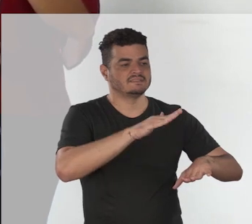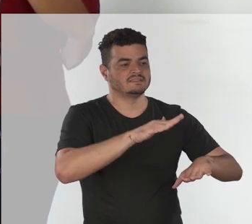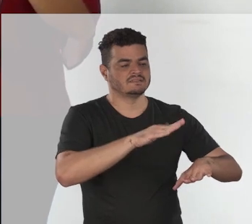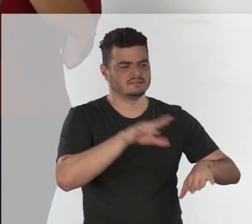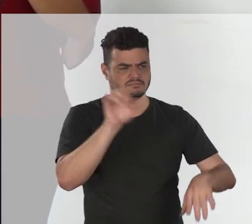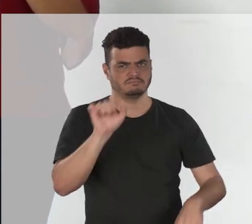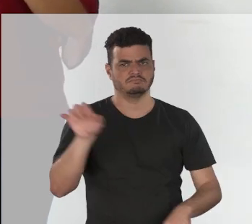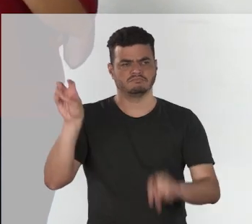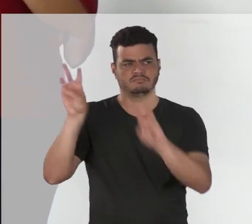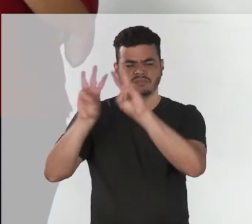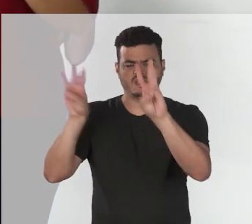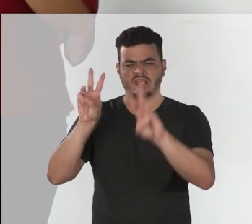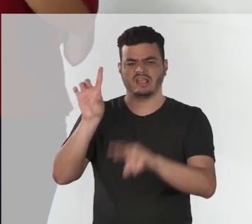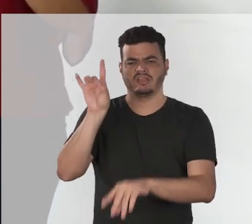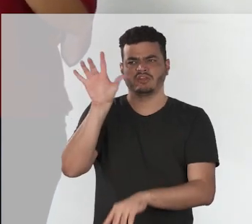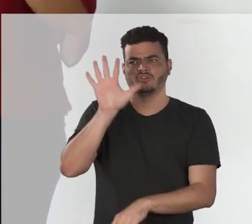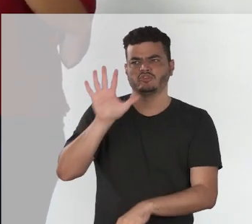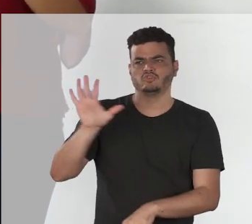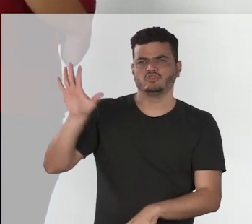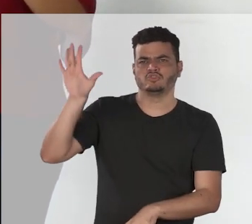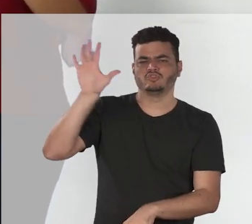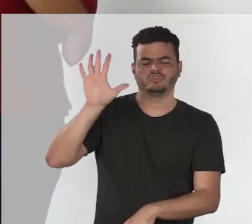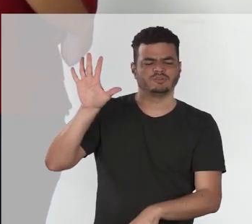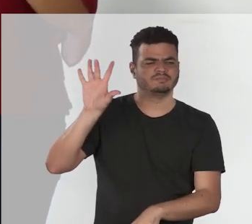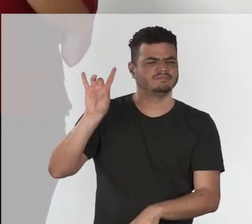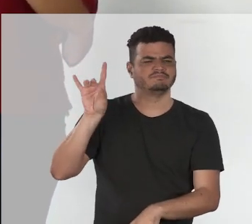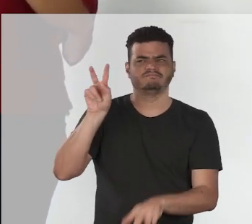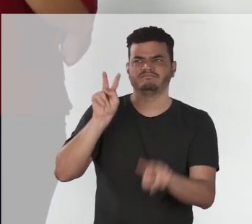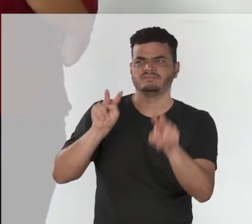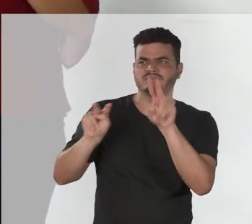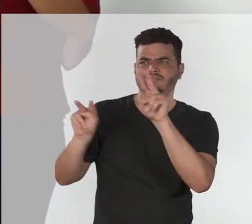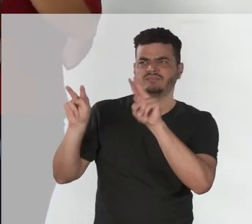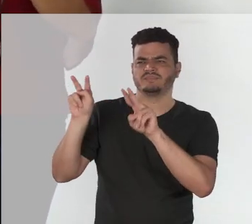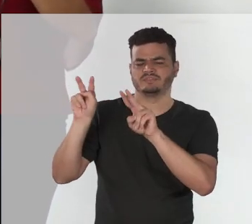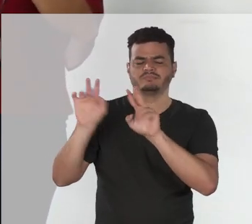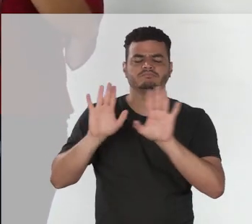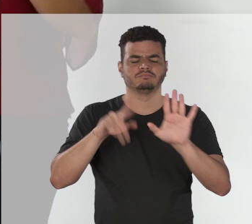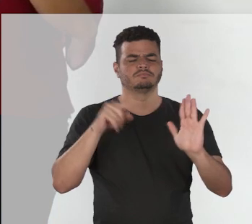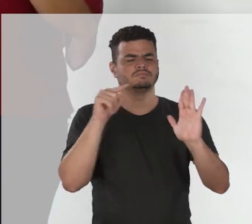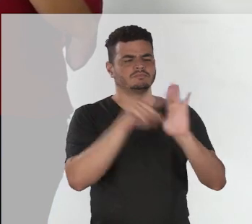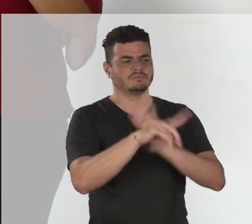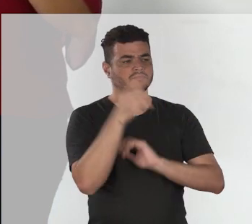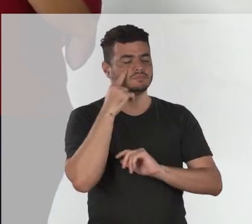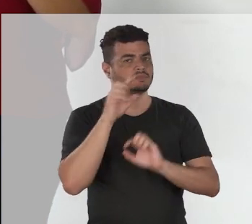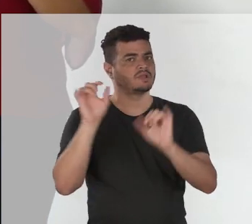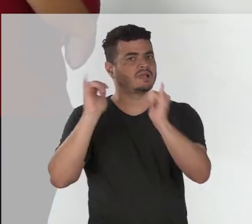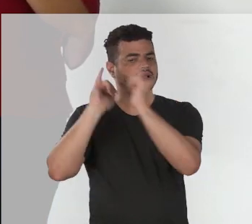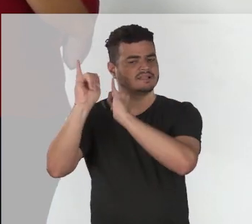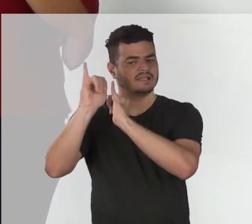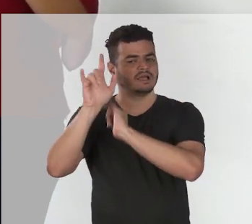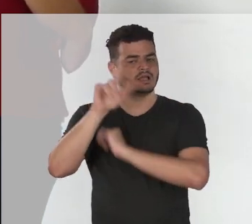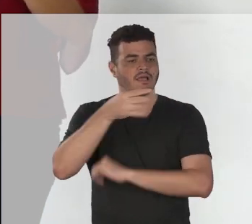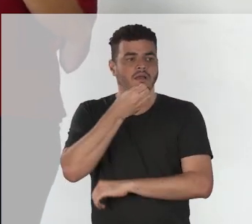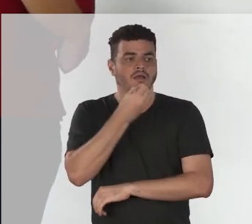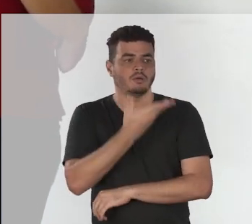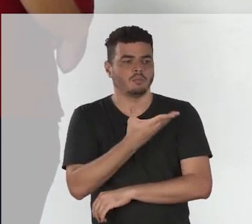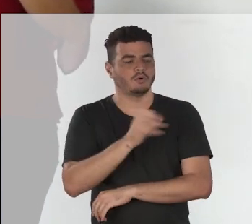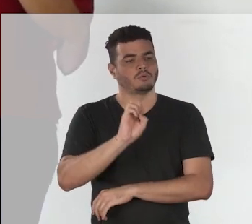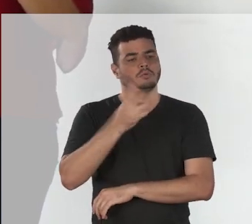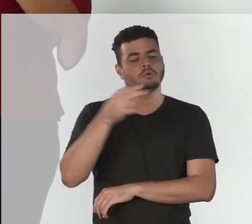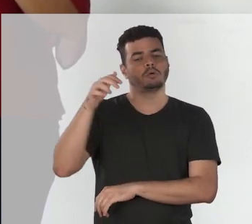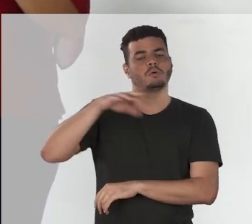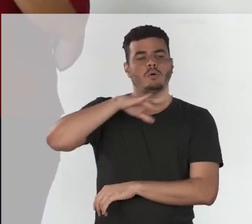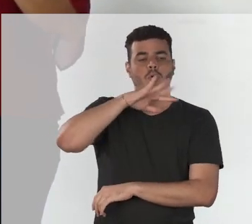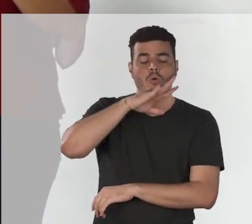internet. Então, a minha pergunta é essa. Para a senhora, a internet atrapalha um pouquinho em questão da literatura